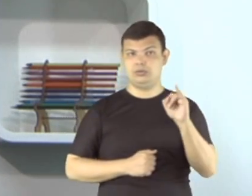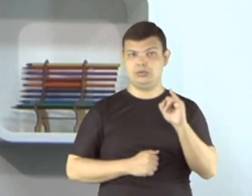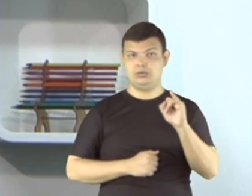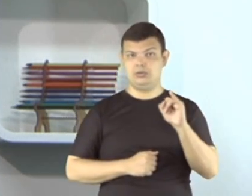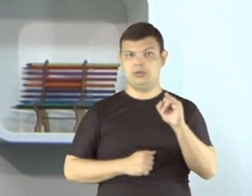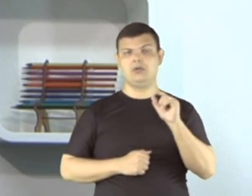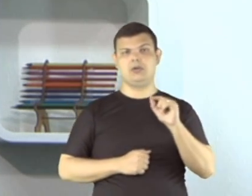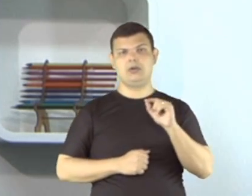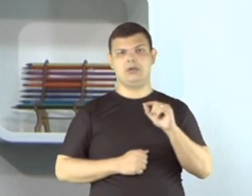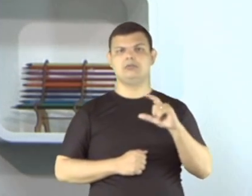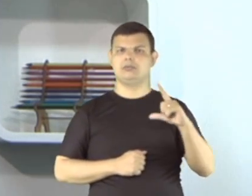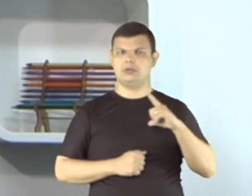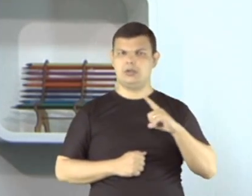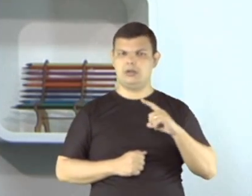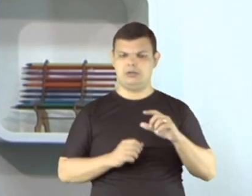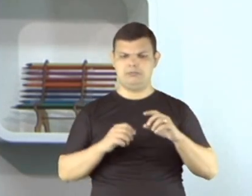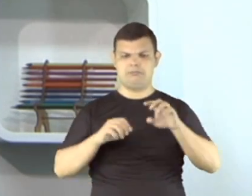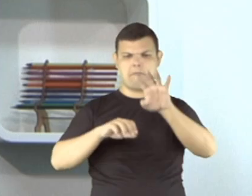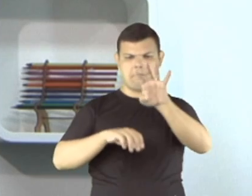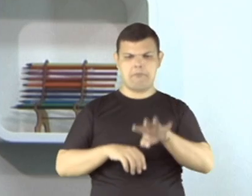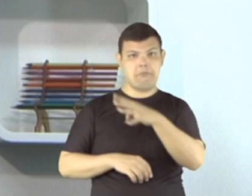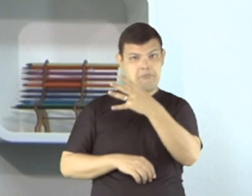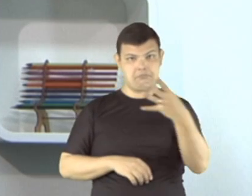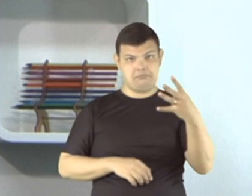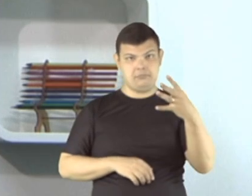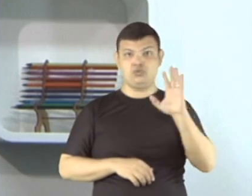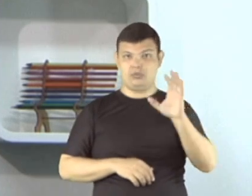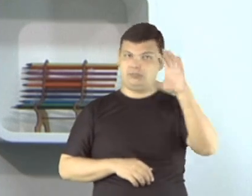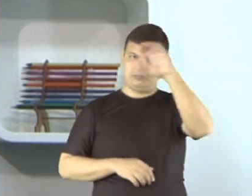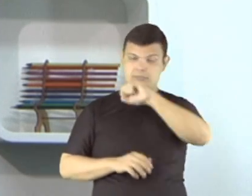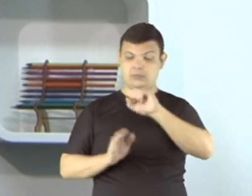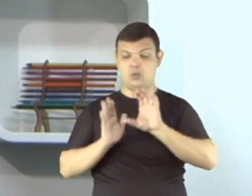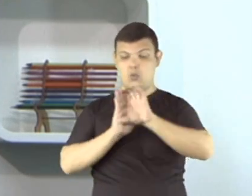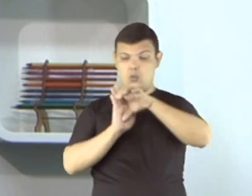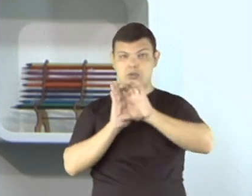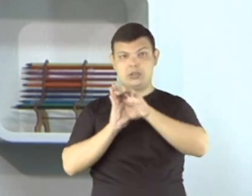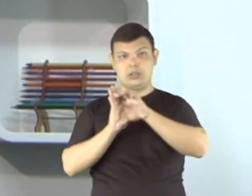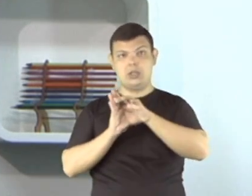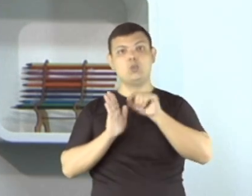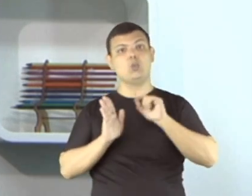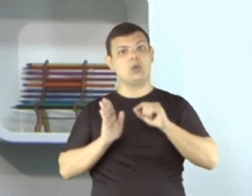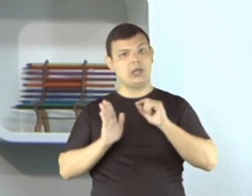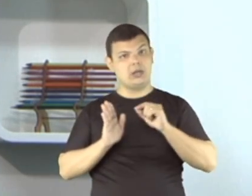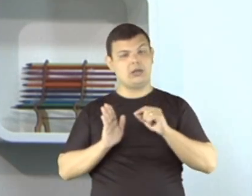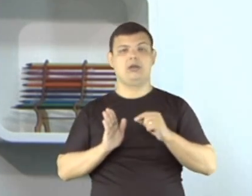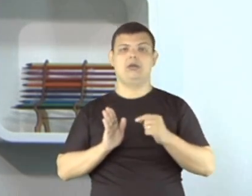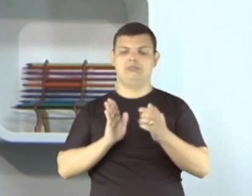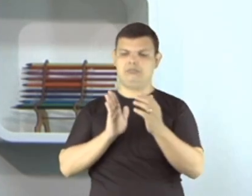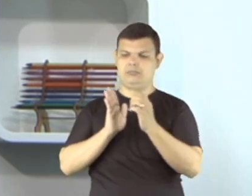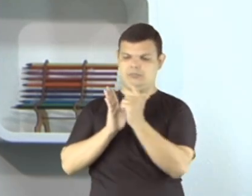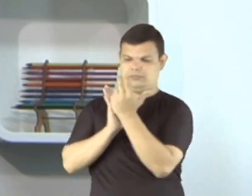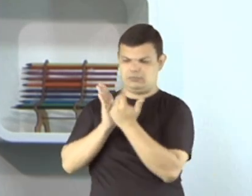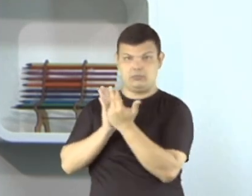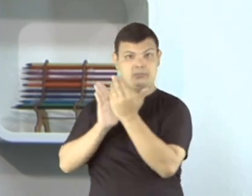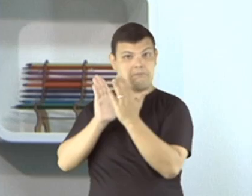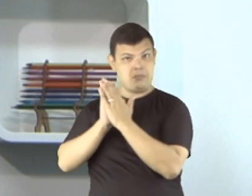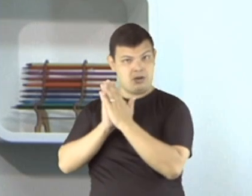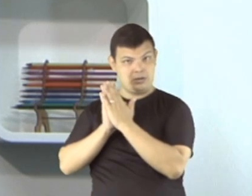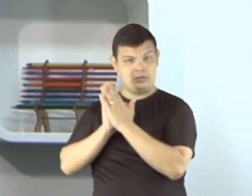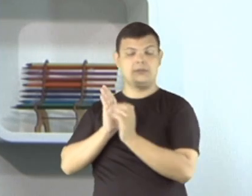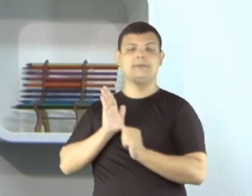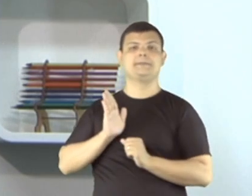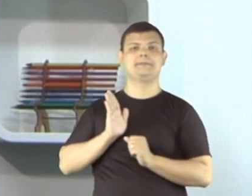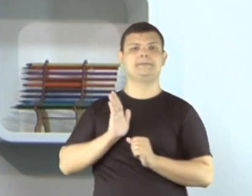estamos trabalhando com malha quadriculada, já entendemos o conceito de figura plana, malha quadriculada, que tem é